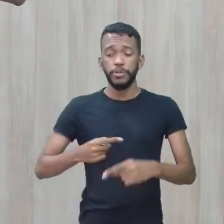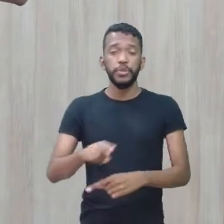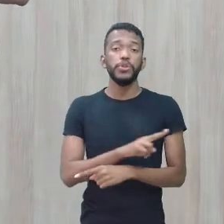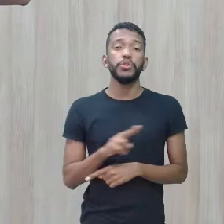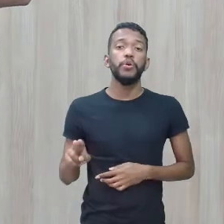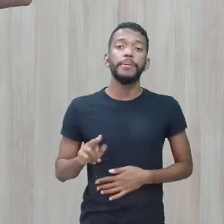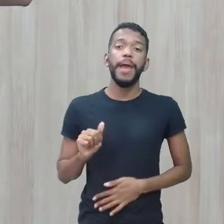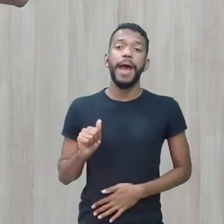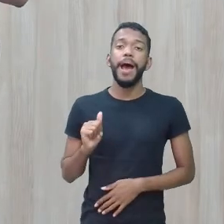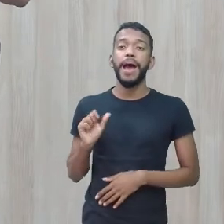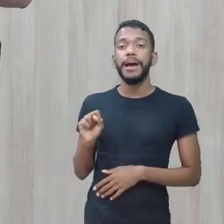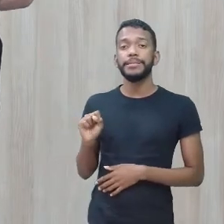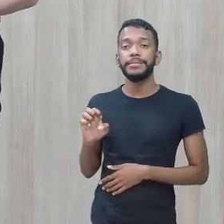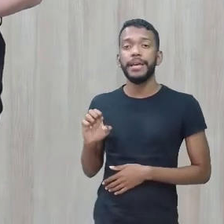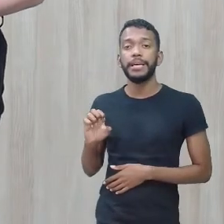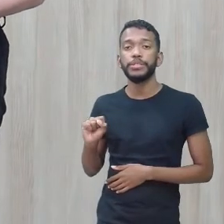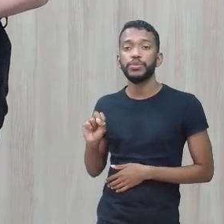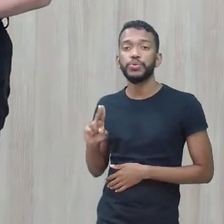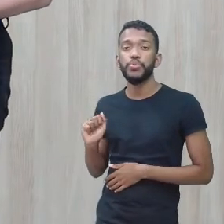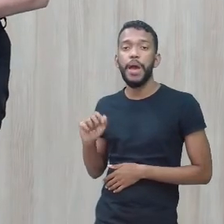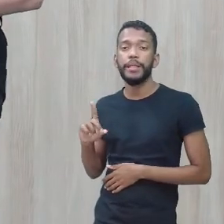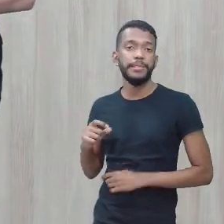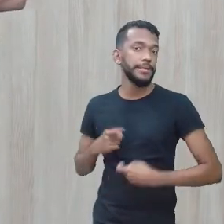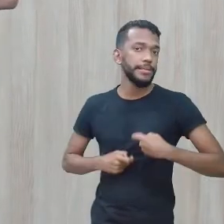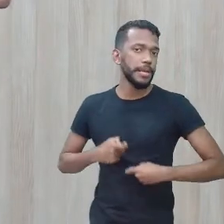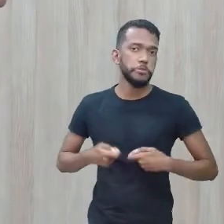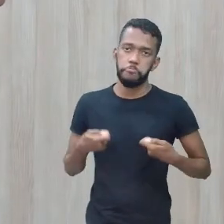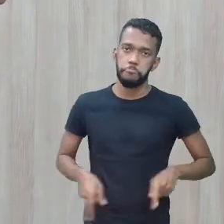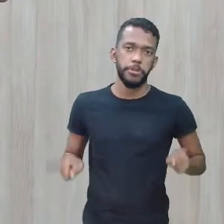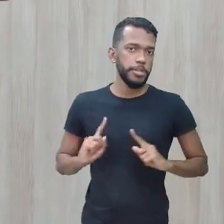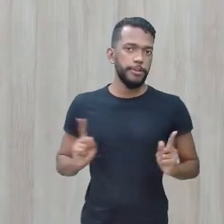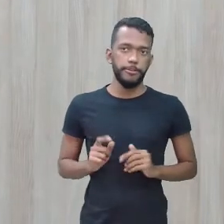de reprodução assexuada.